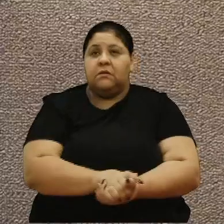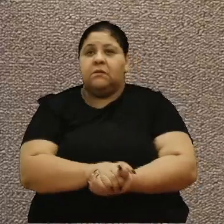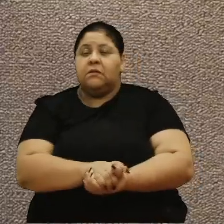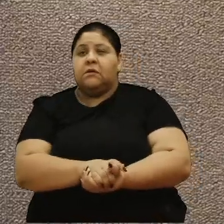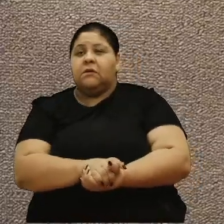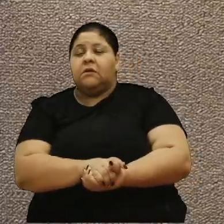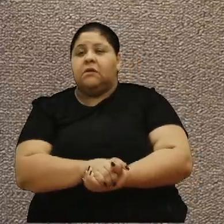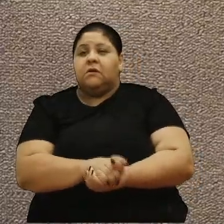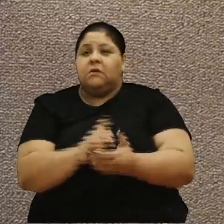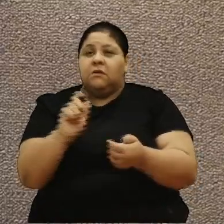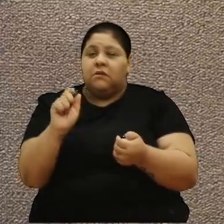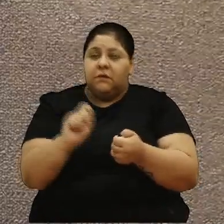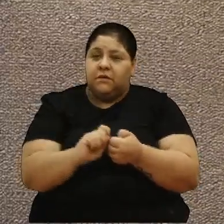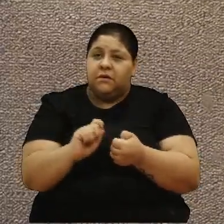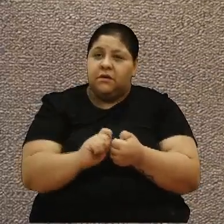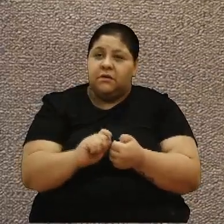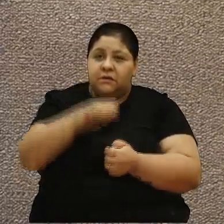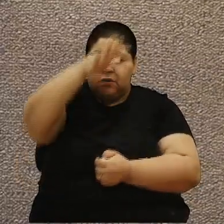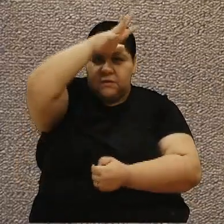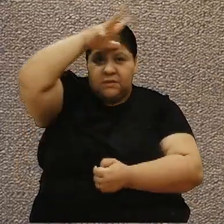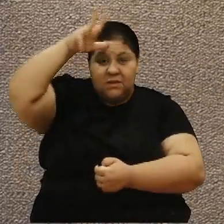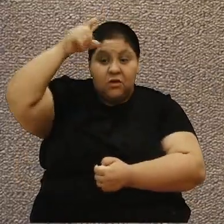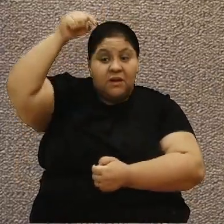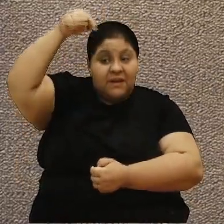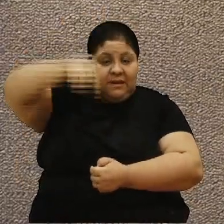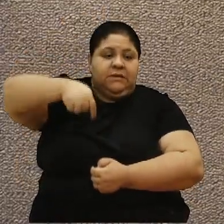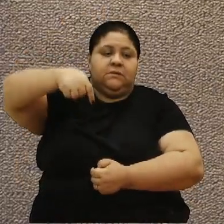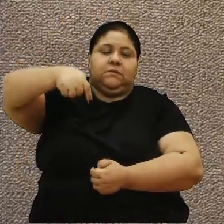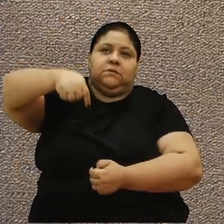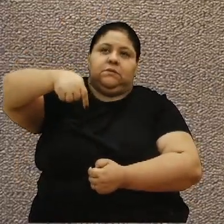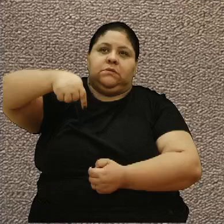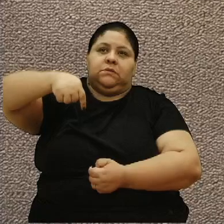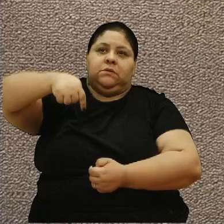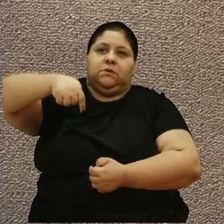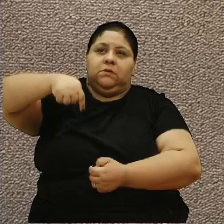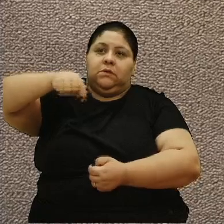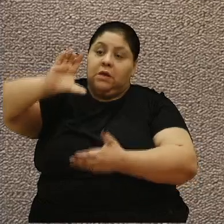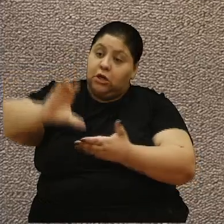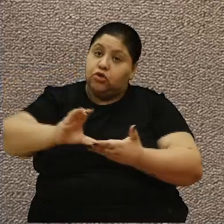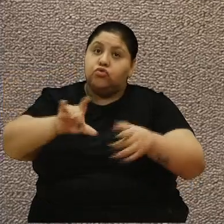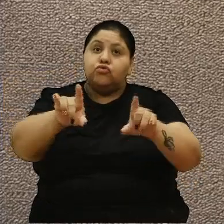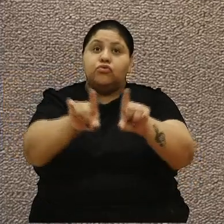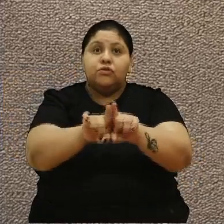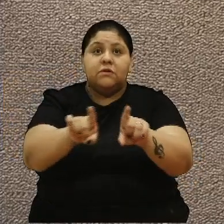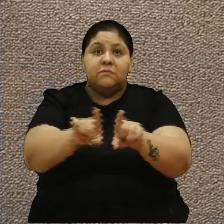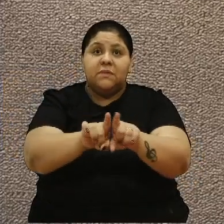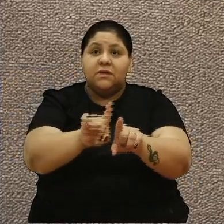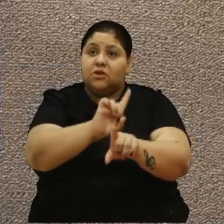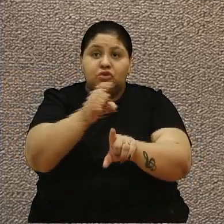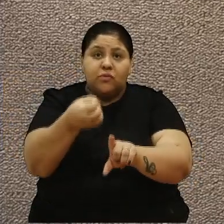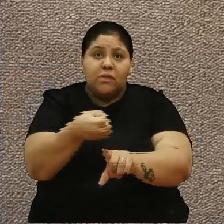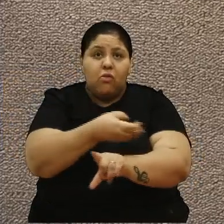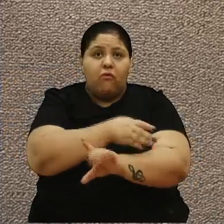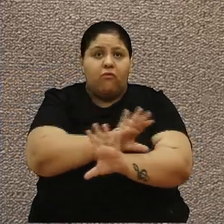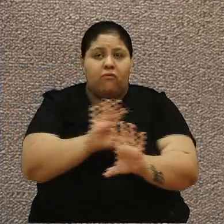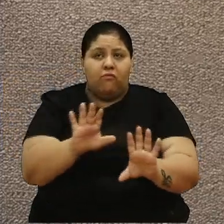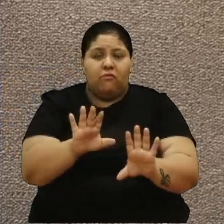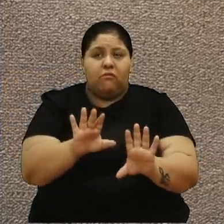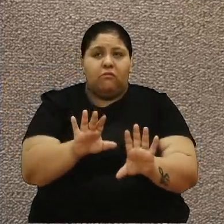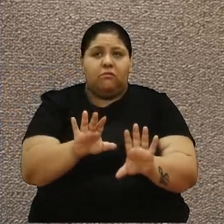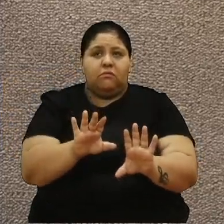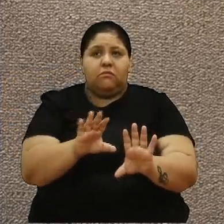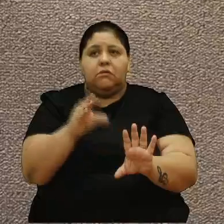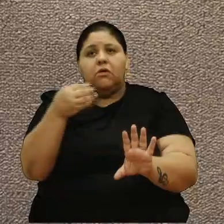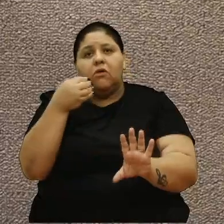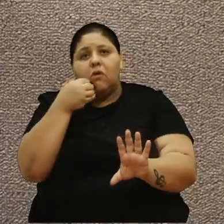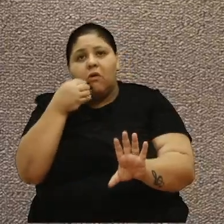com que os municípios daqui contribuam também. Isso não é novidade. Sabe, não é novidade.